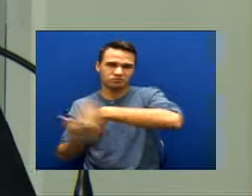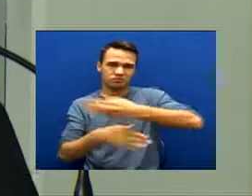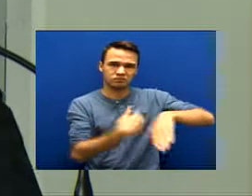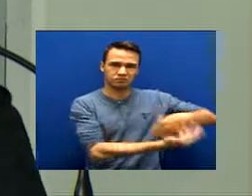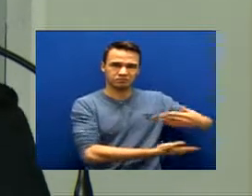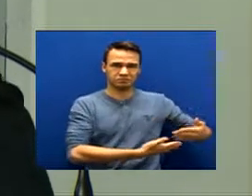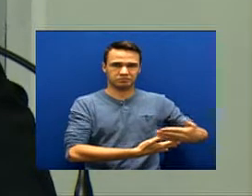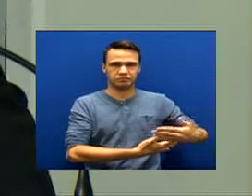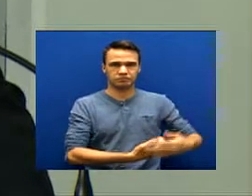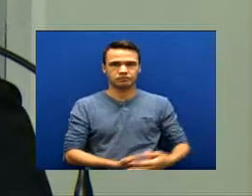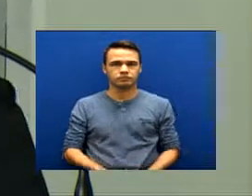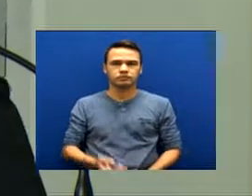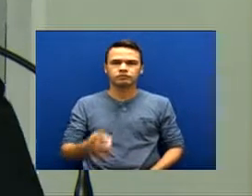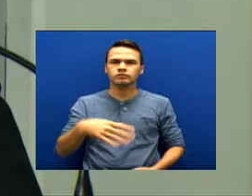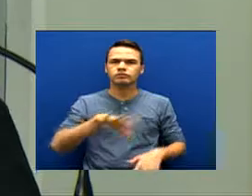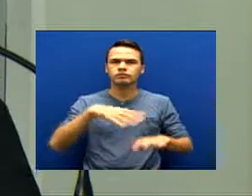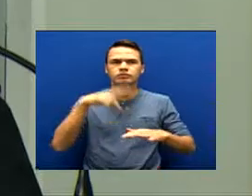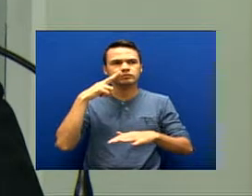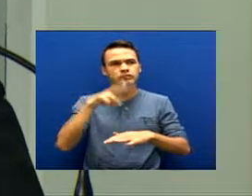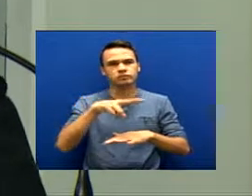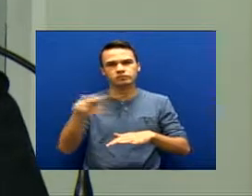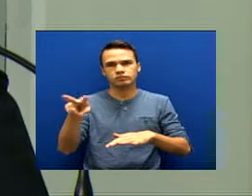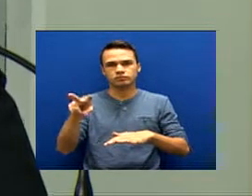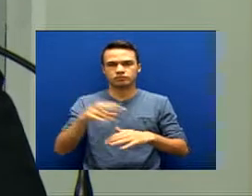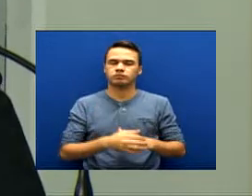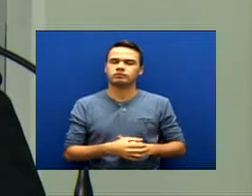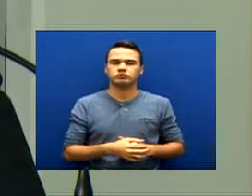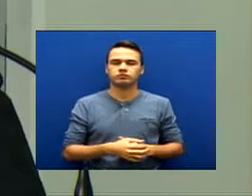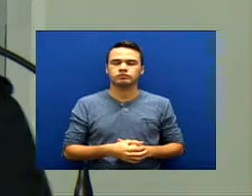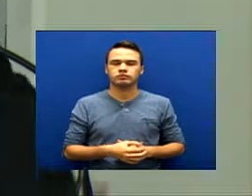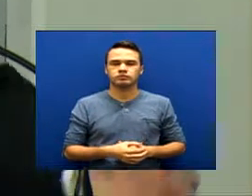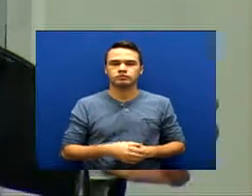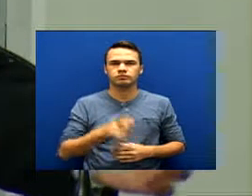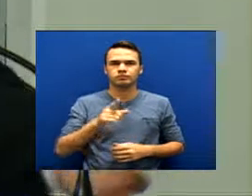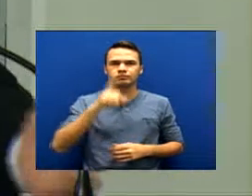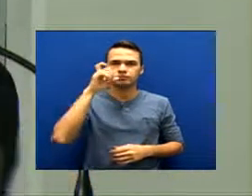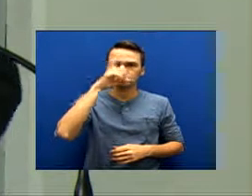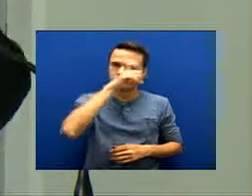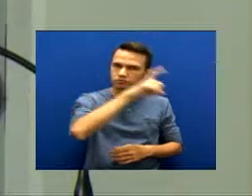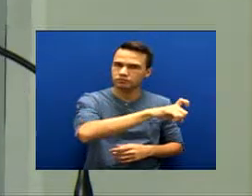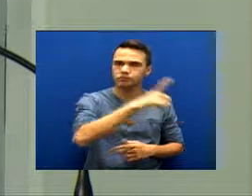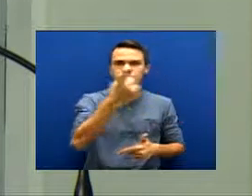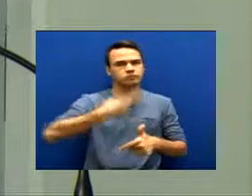Surge muitas vezes a sensação de perdermos o controle sobre a própria vida.